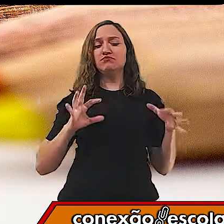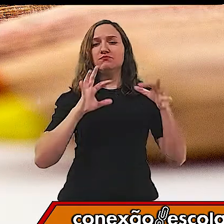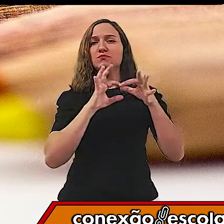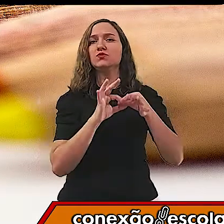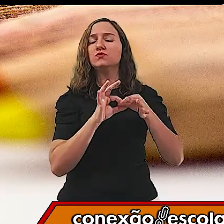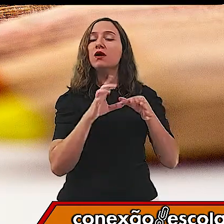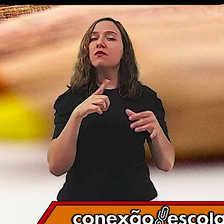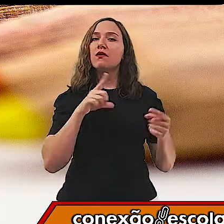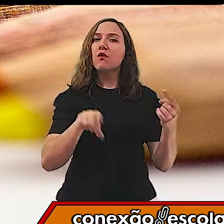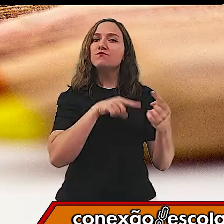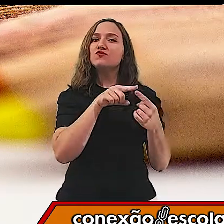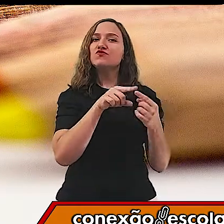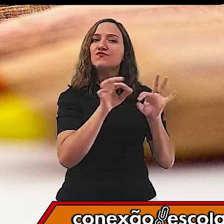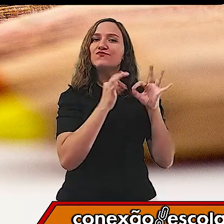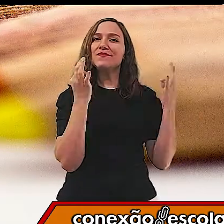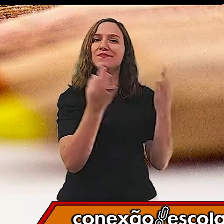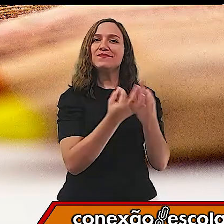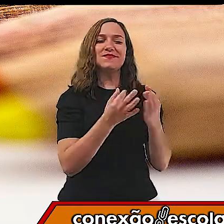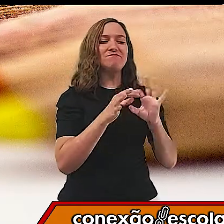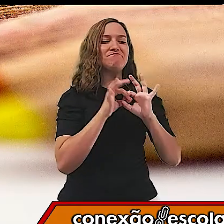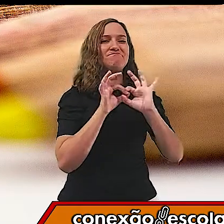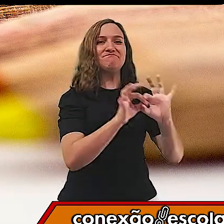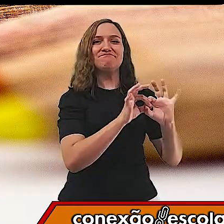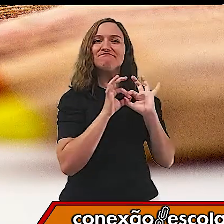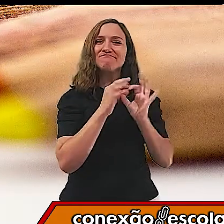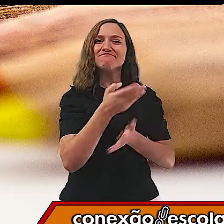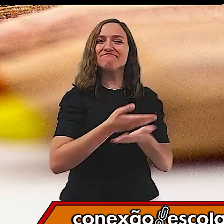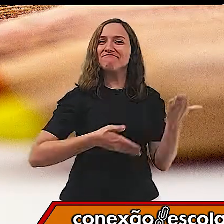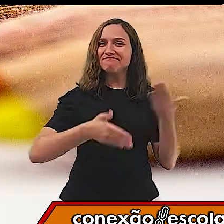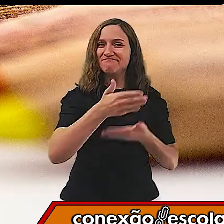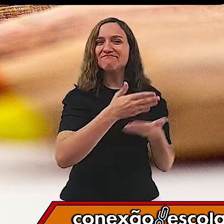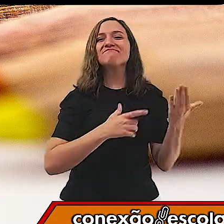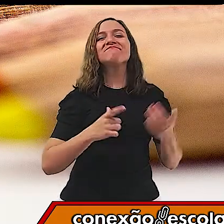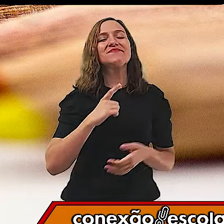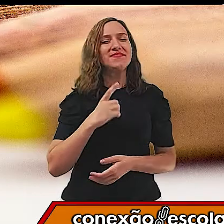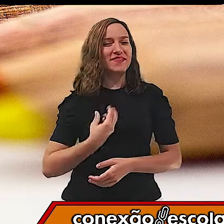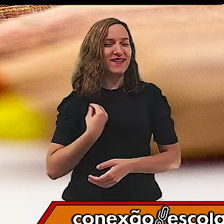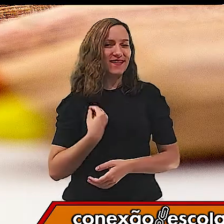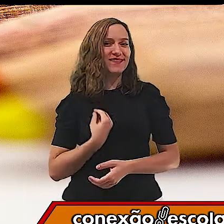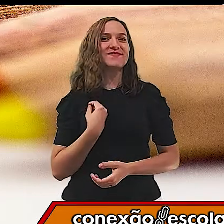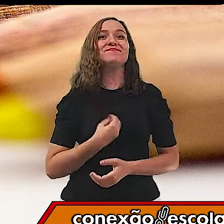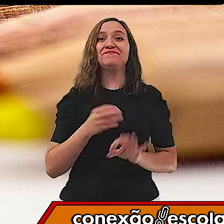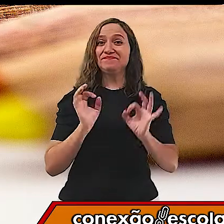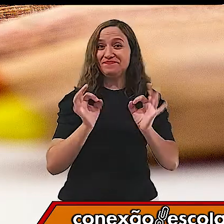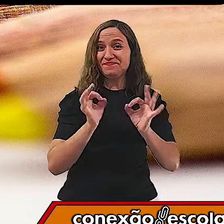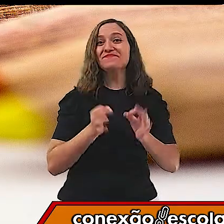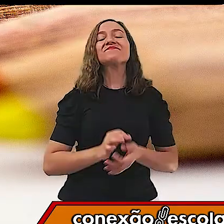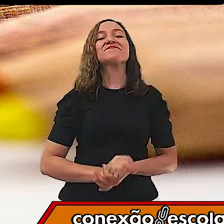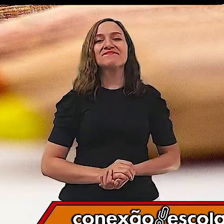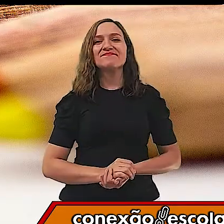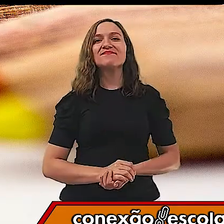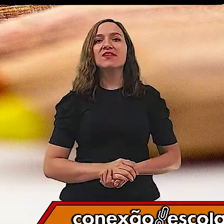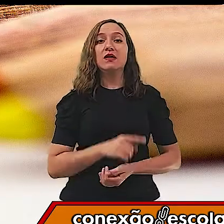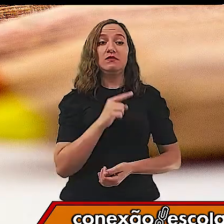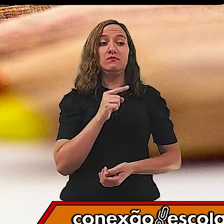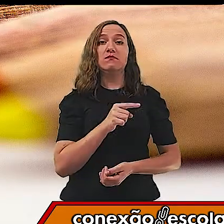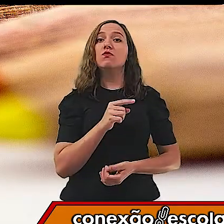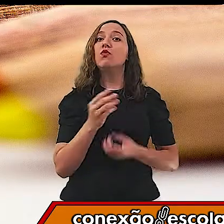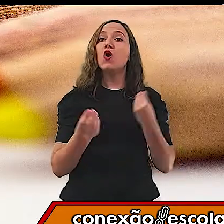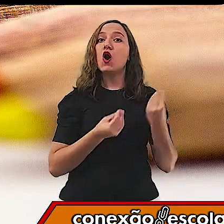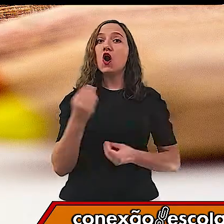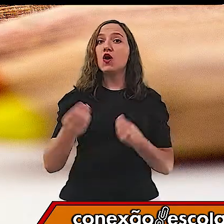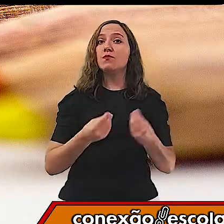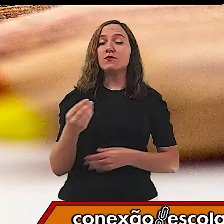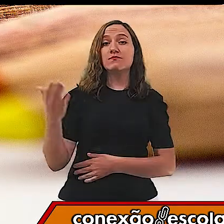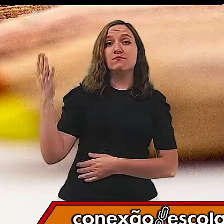um objetivo em comum, vocês têm algo em comum, certo? Então, isso passa pelo